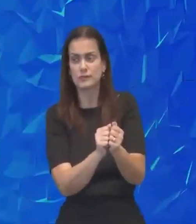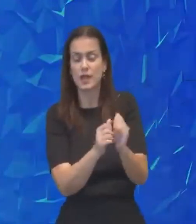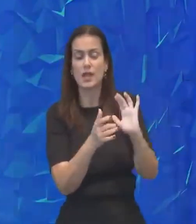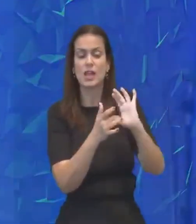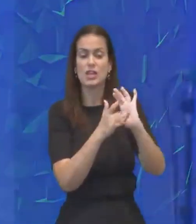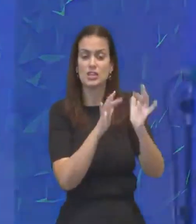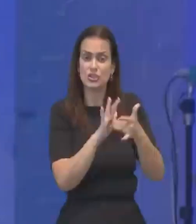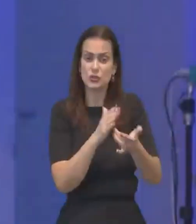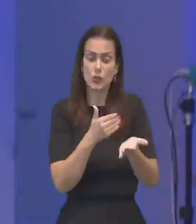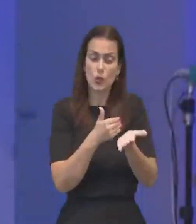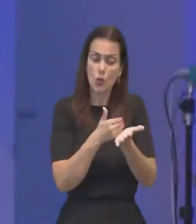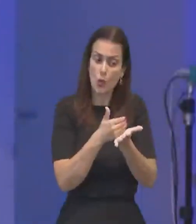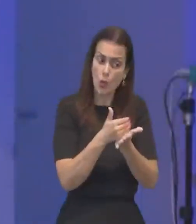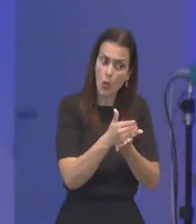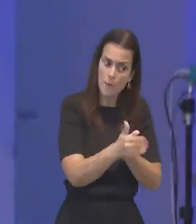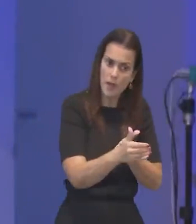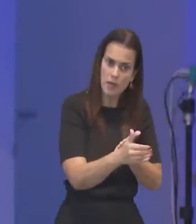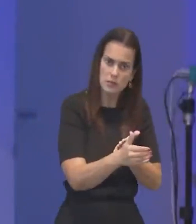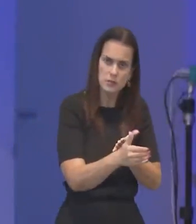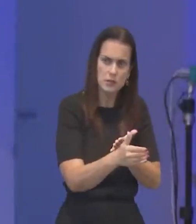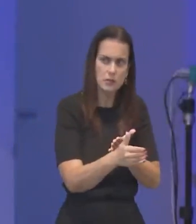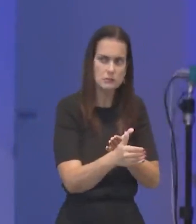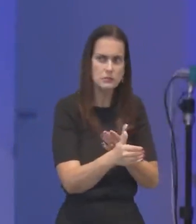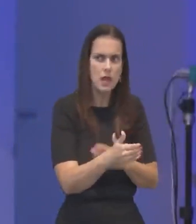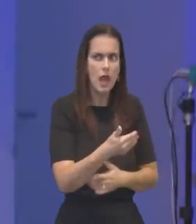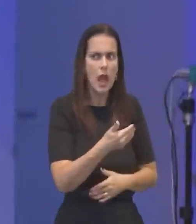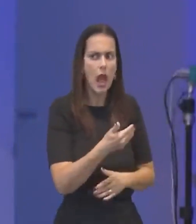Jesus começa a confrontar aquela mulher.